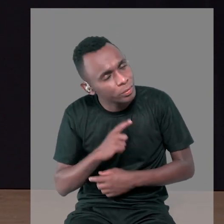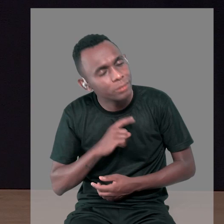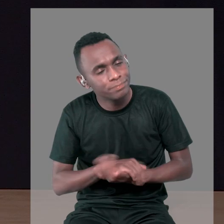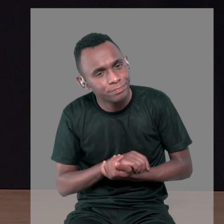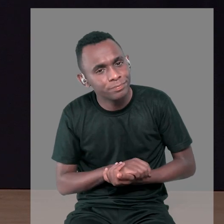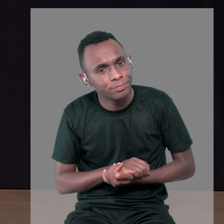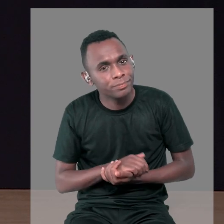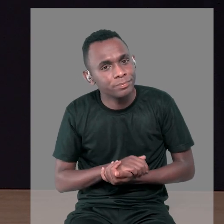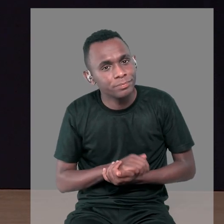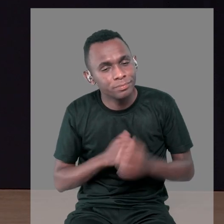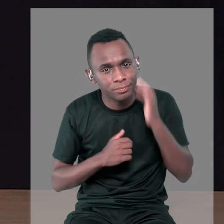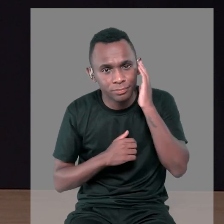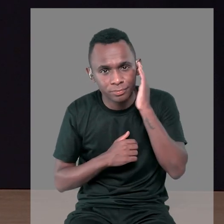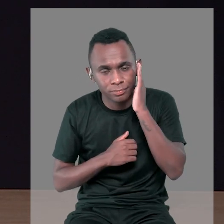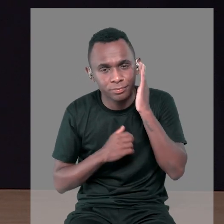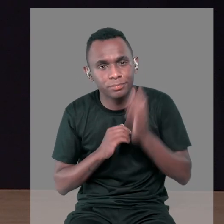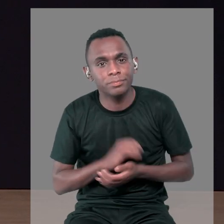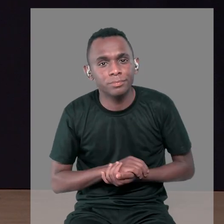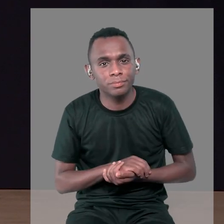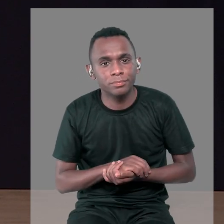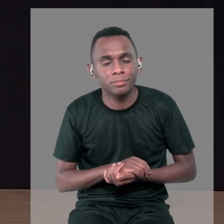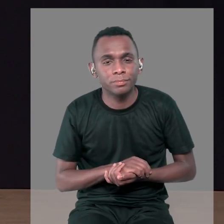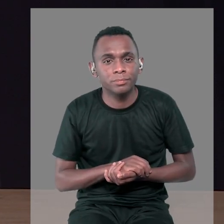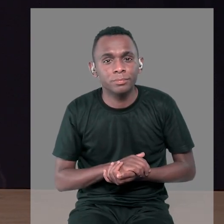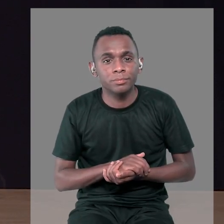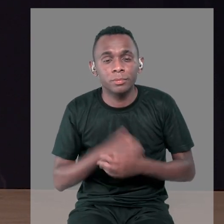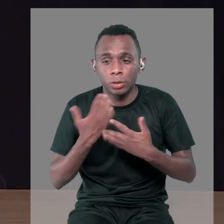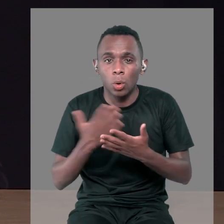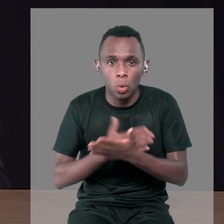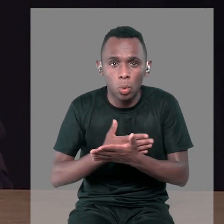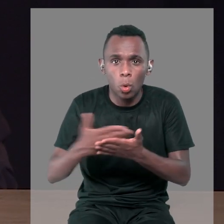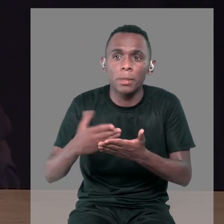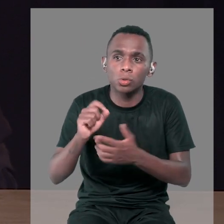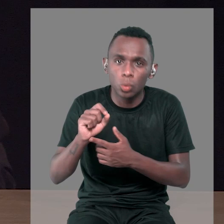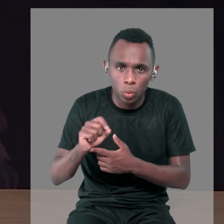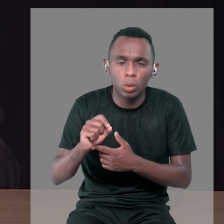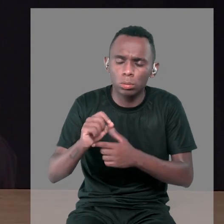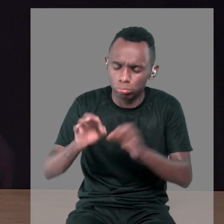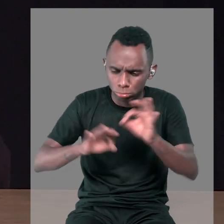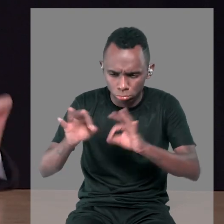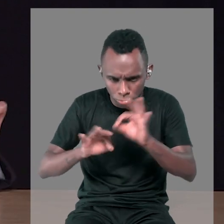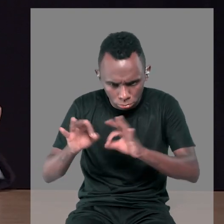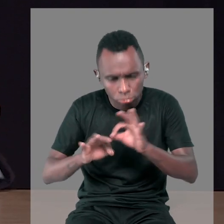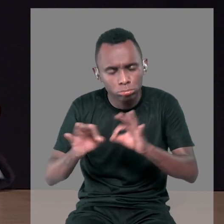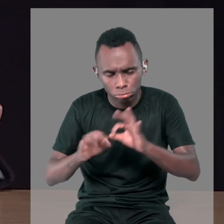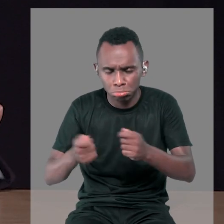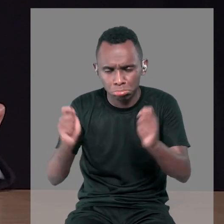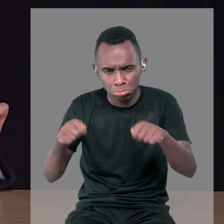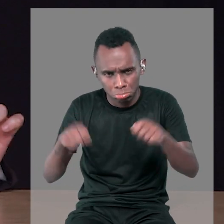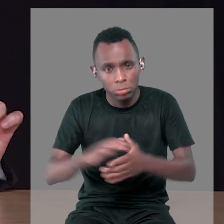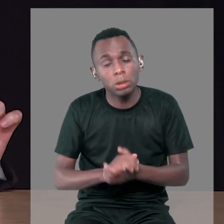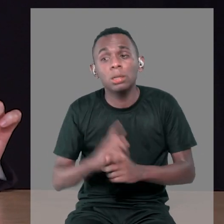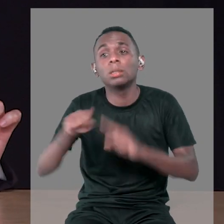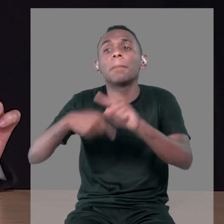14 também, né? Começou de uma forma aparentemente controlada e controlável e